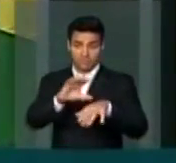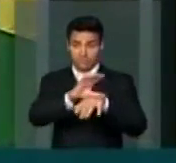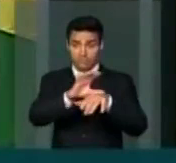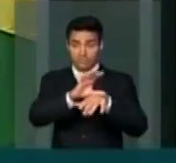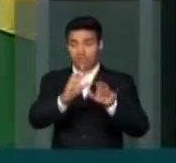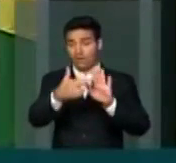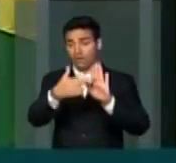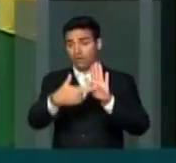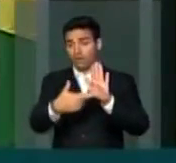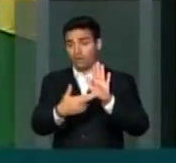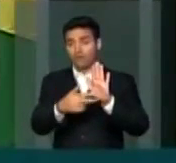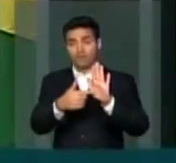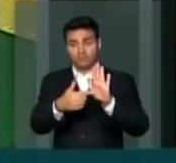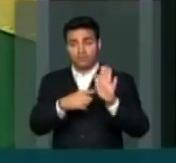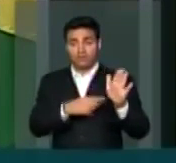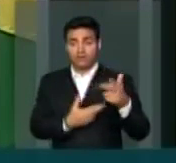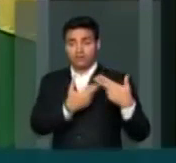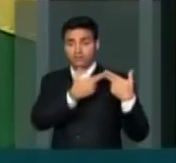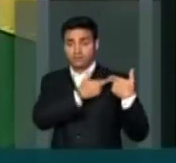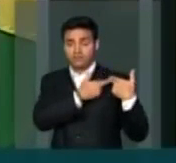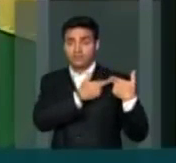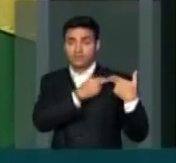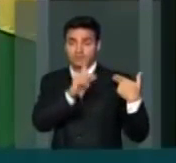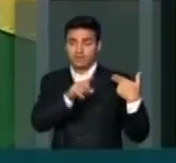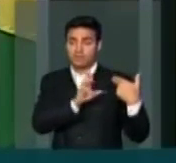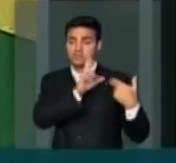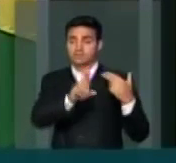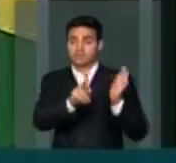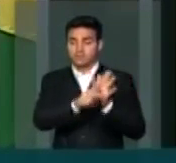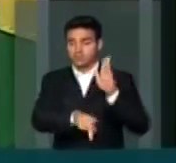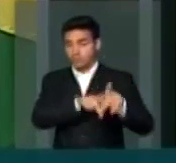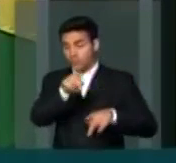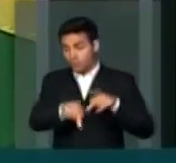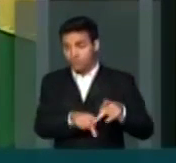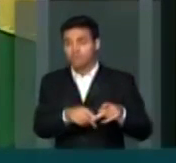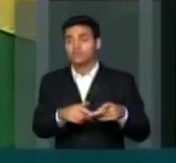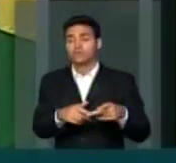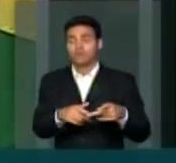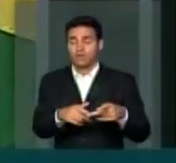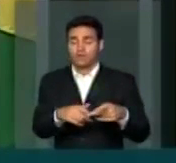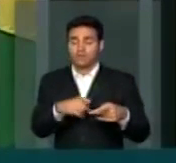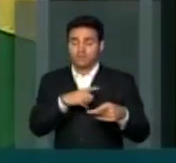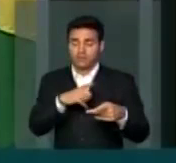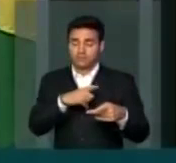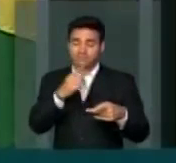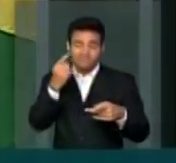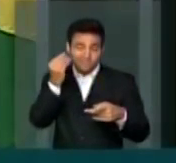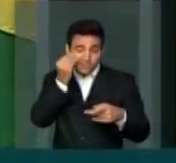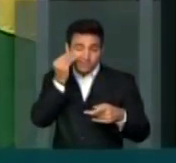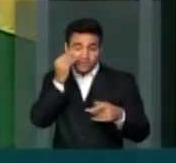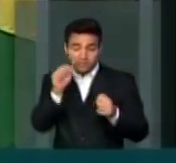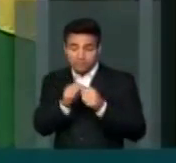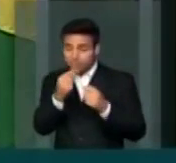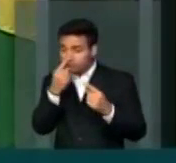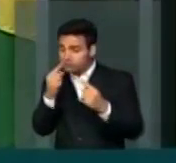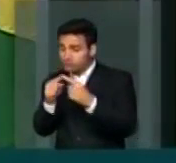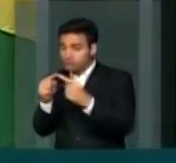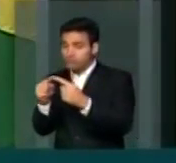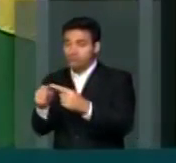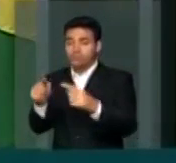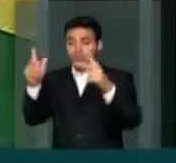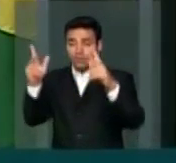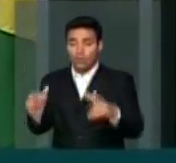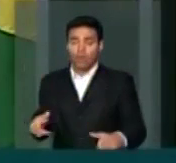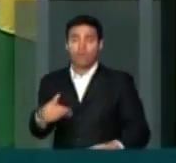instância mais alta da representação popular, procura ter sintonia fina com as aspirações